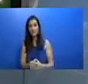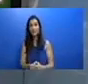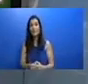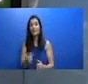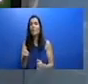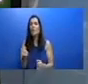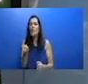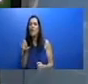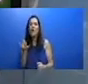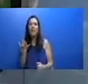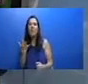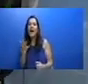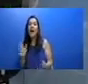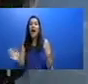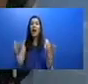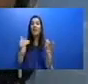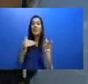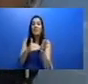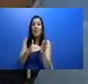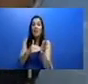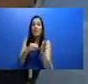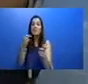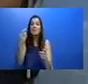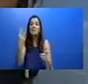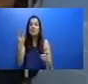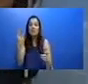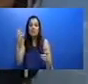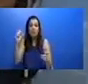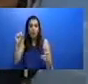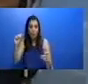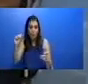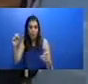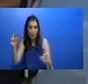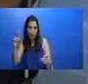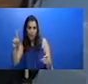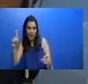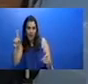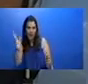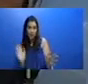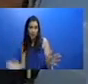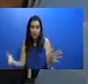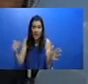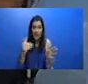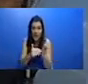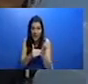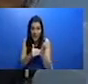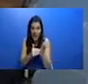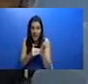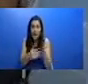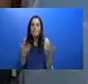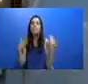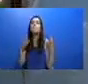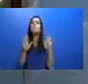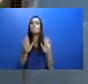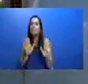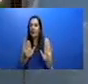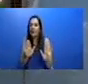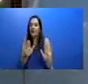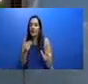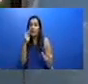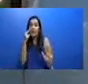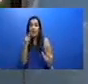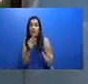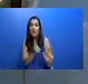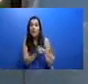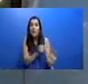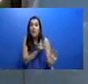contar até chegar no R$ 38,00. Quando nós chegarmos no 38, a gente para e vai contar um